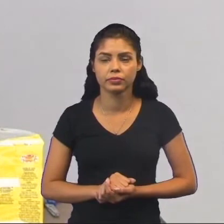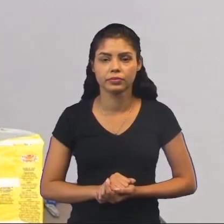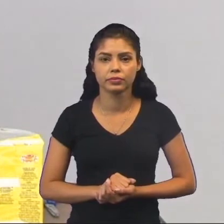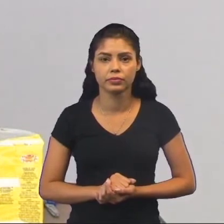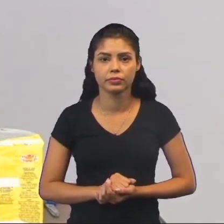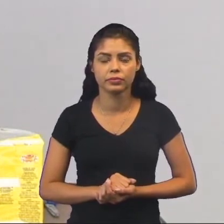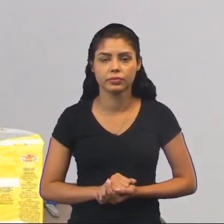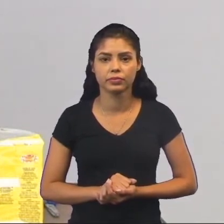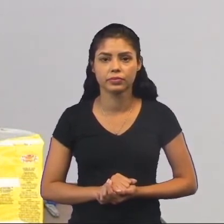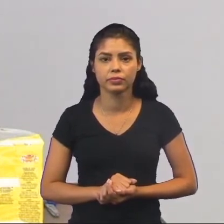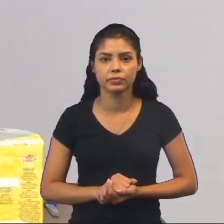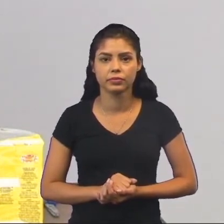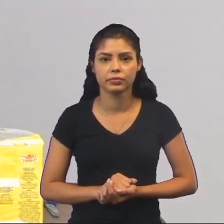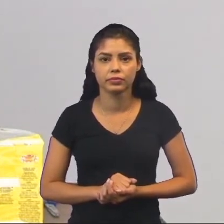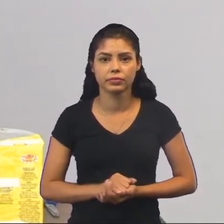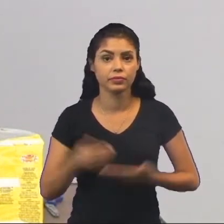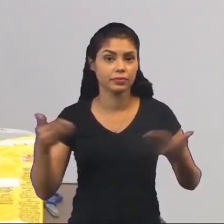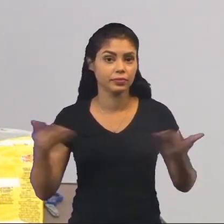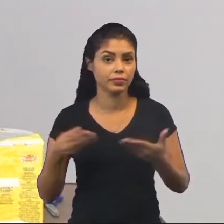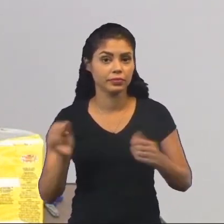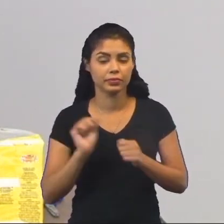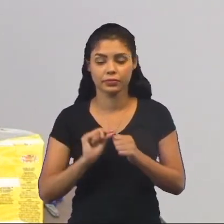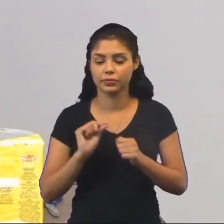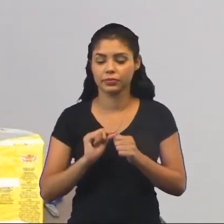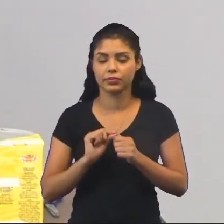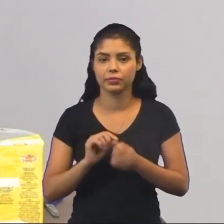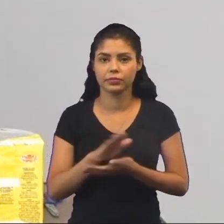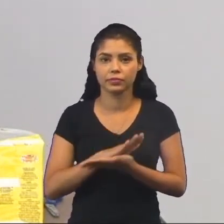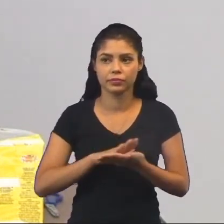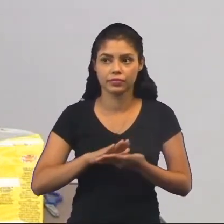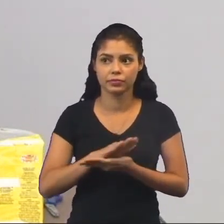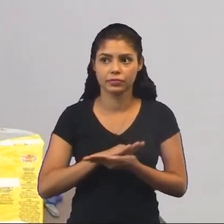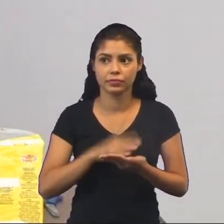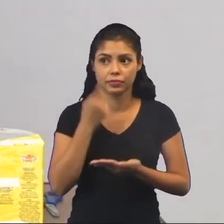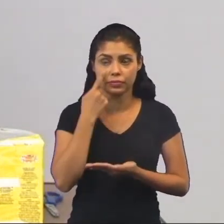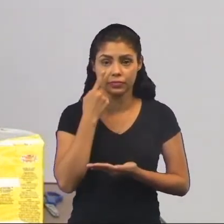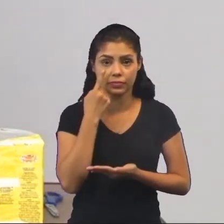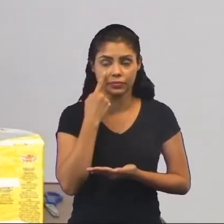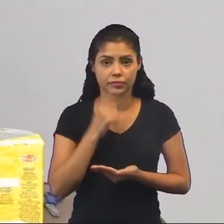Então, agora eu vou fazer o brigadeiro para vocês